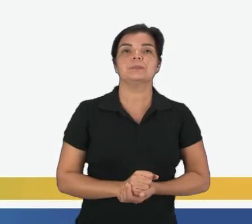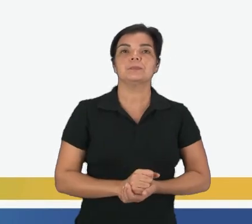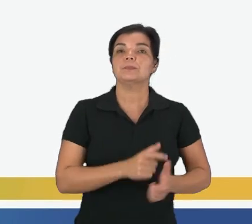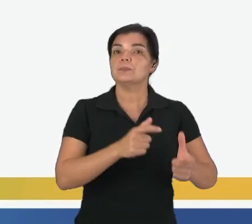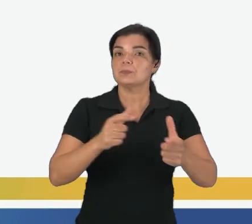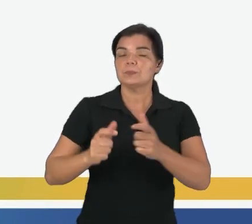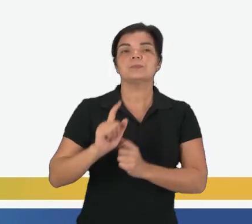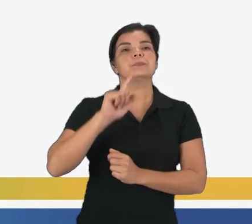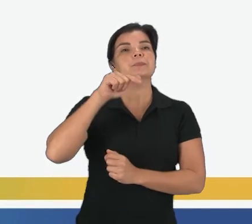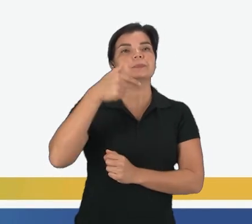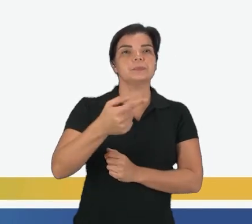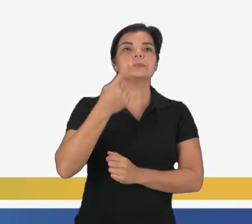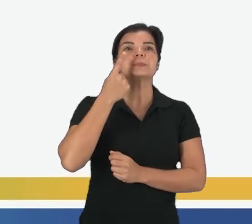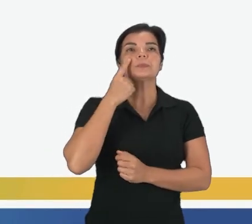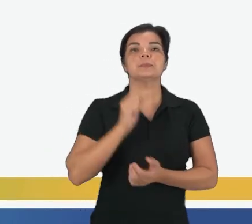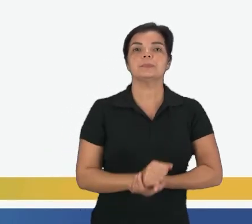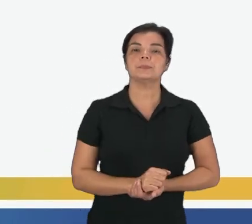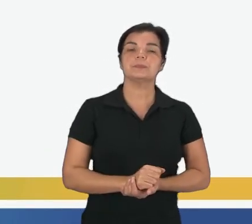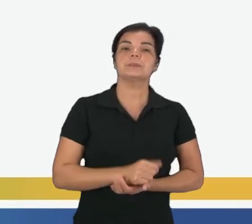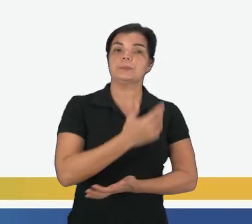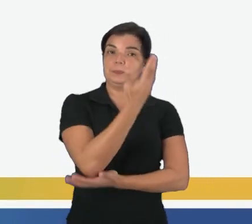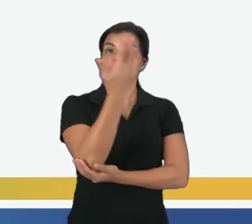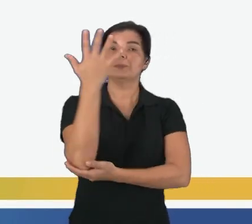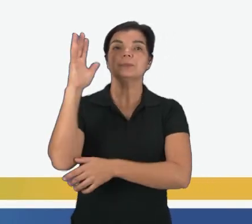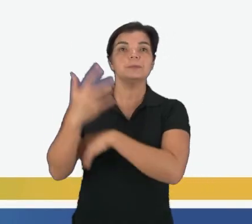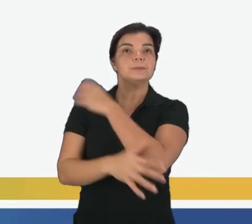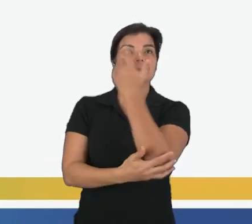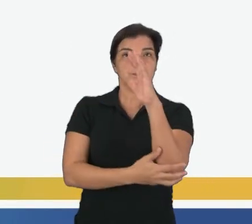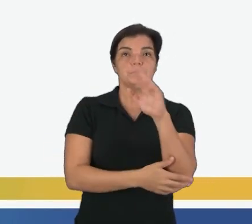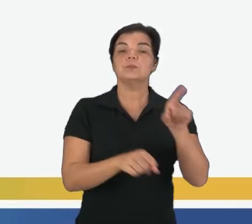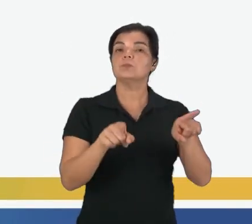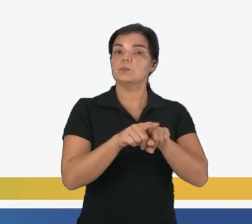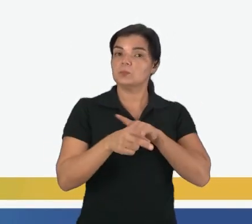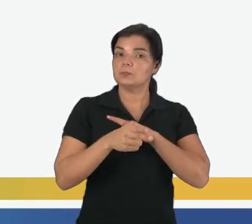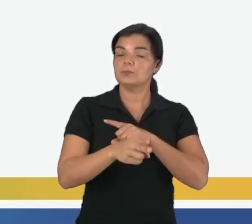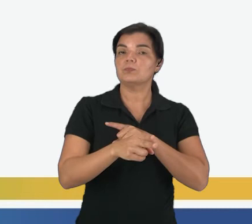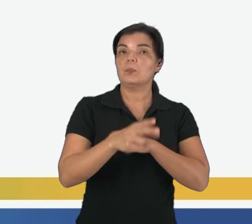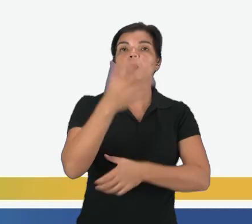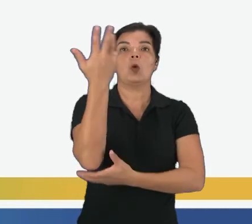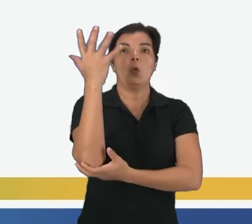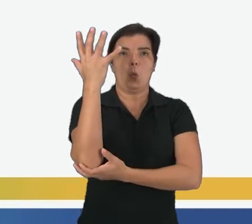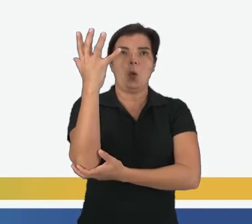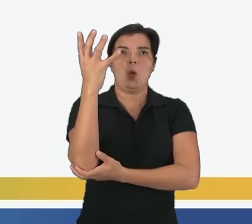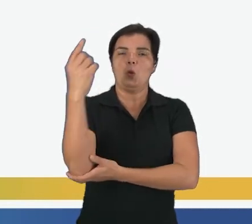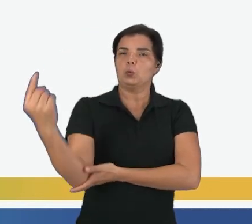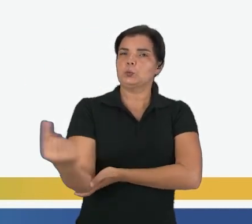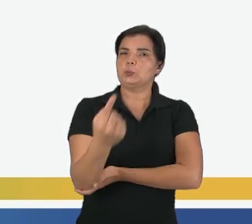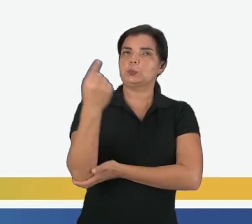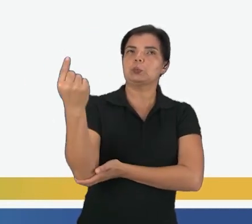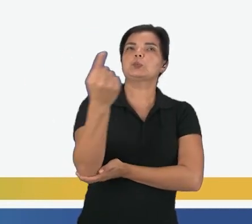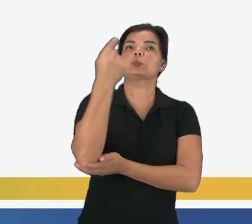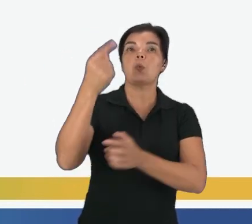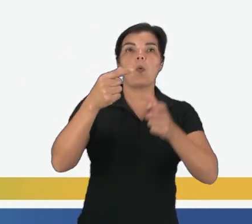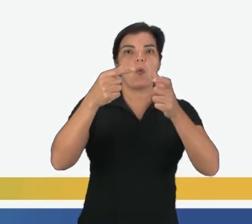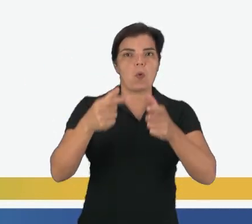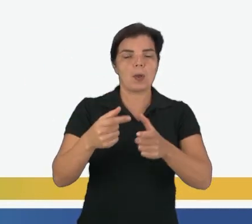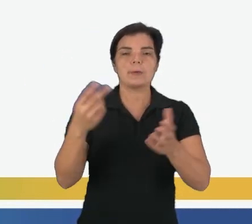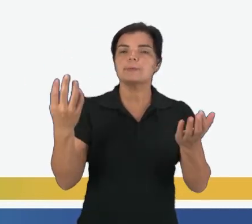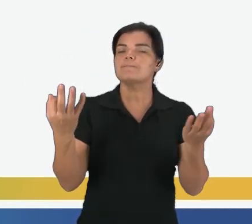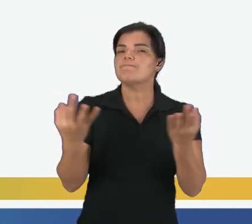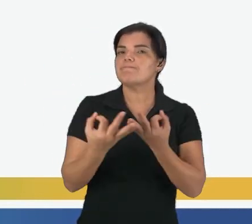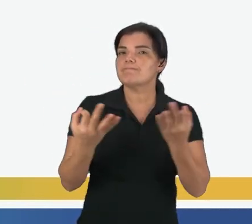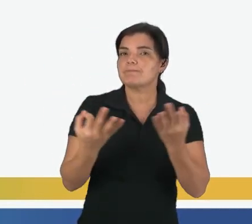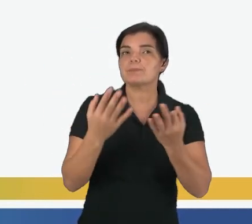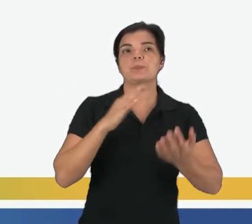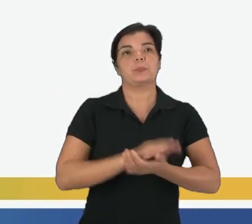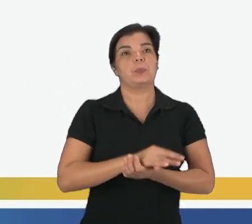campos. Vamos prosseguir. Nas florestas, predomina uma vegetação com árvores bem altas e lugares ideais para